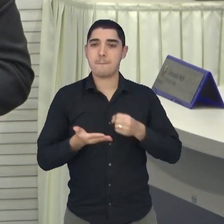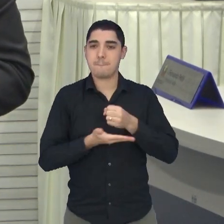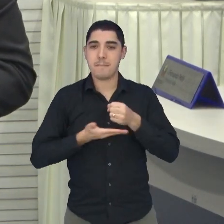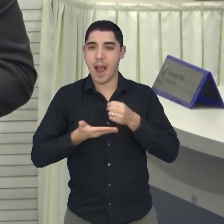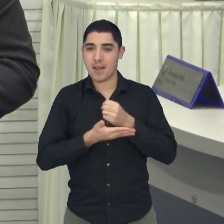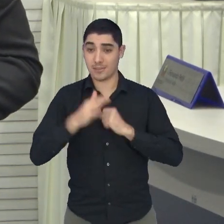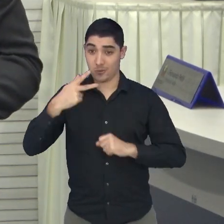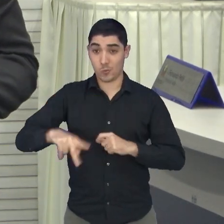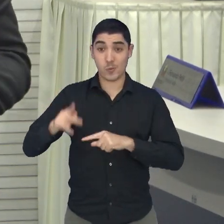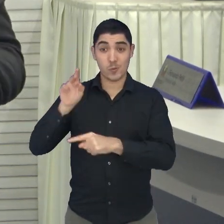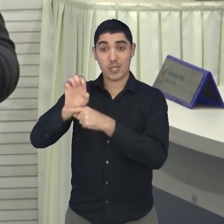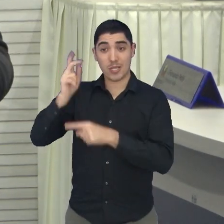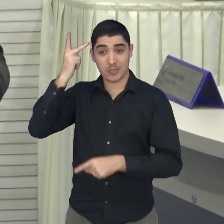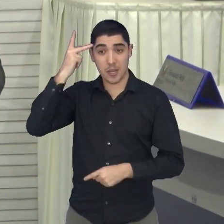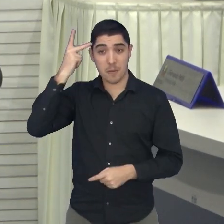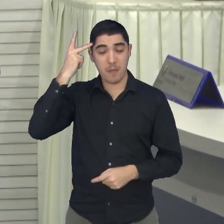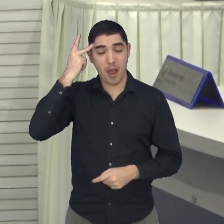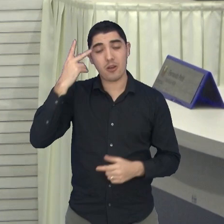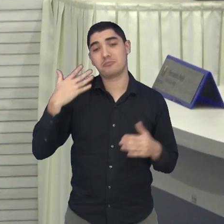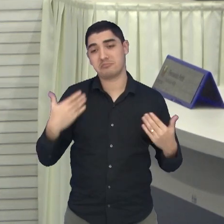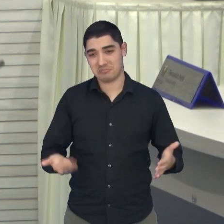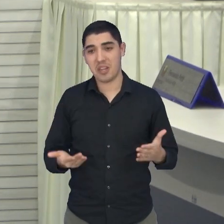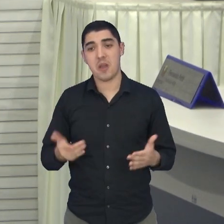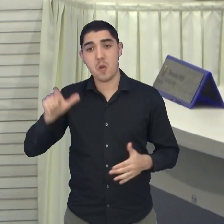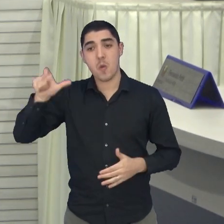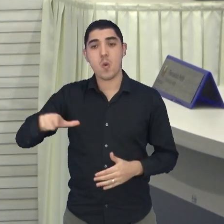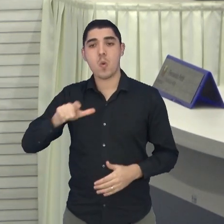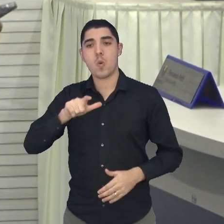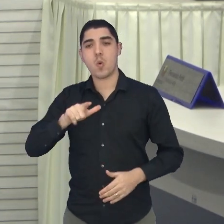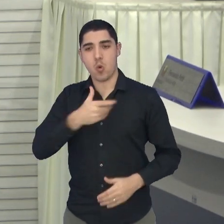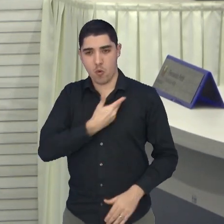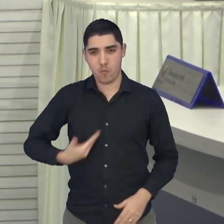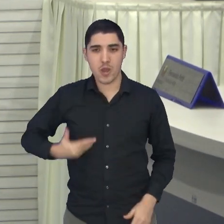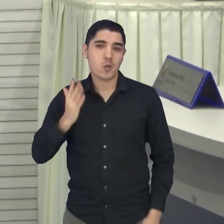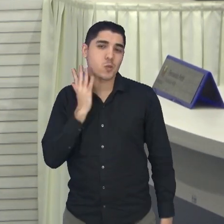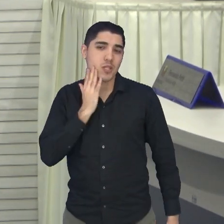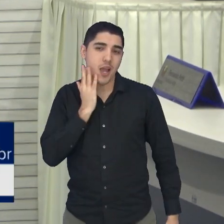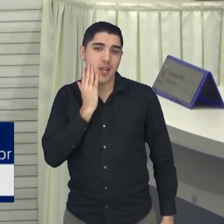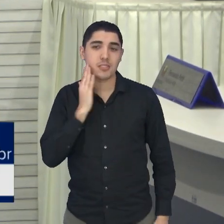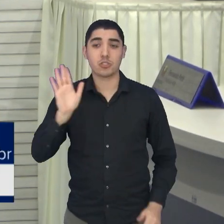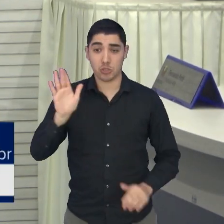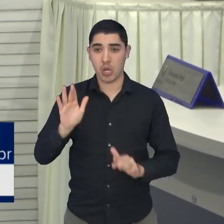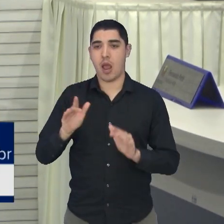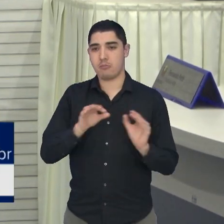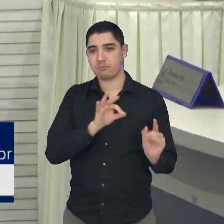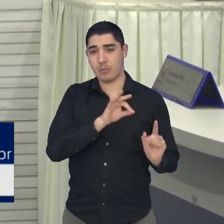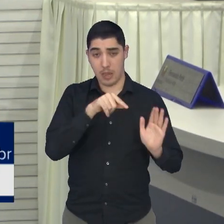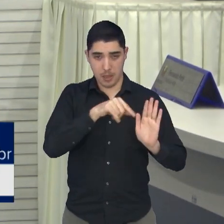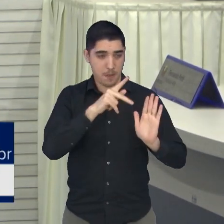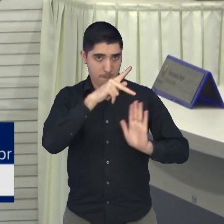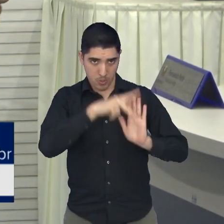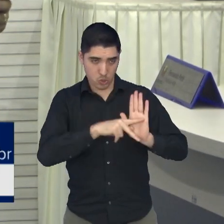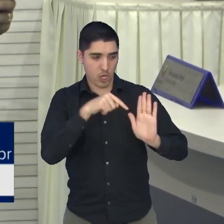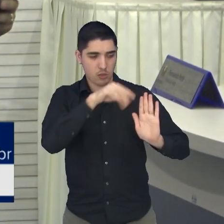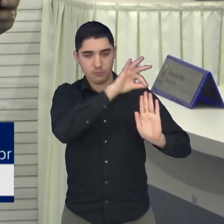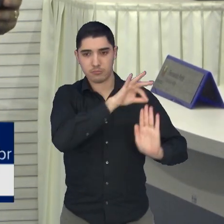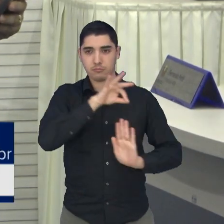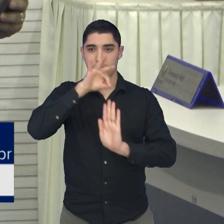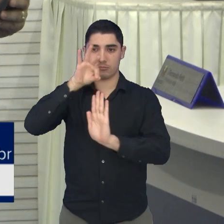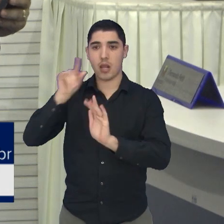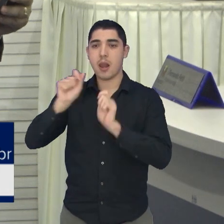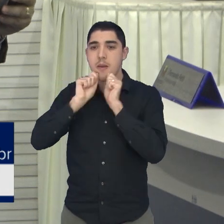paulista, né? O nosso governador Tarcísio de Freitas encaminhou para a Lespe, né, essa proposta, o salário